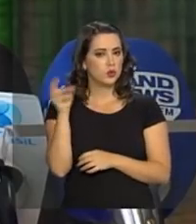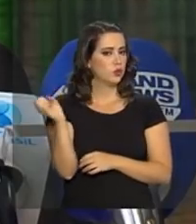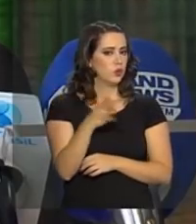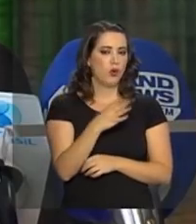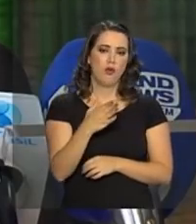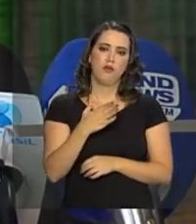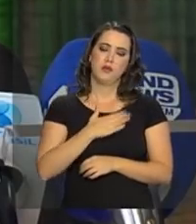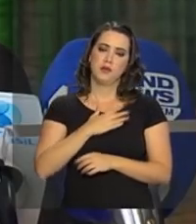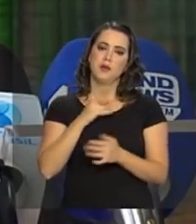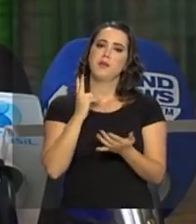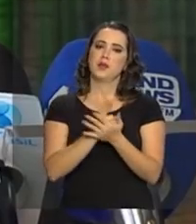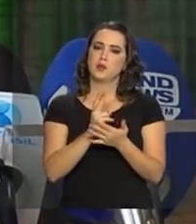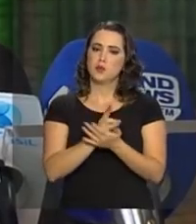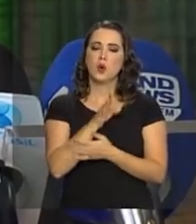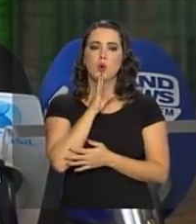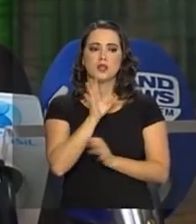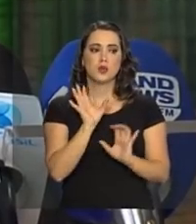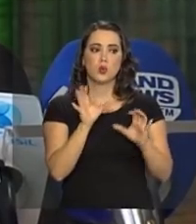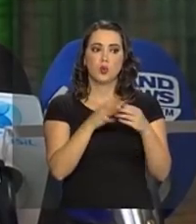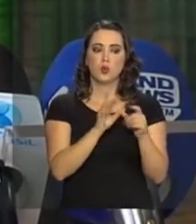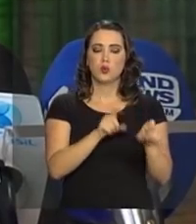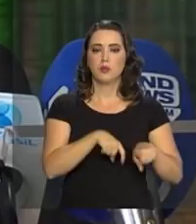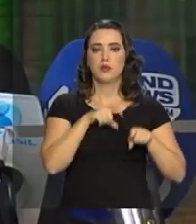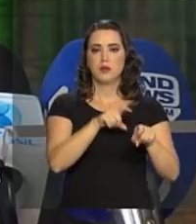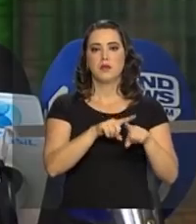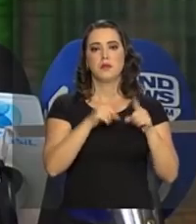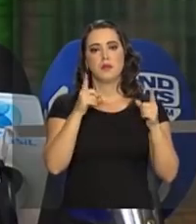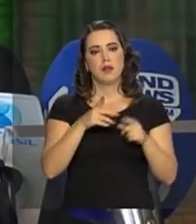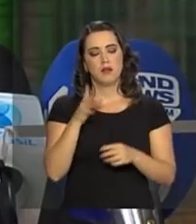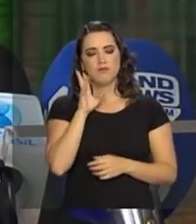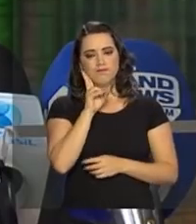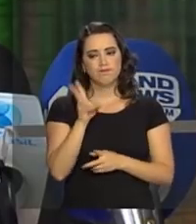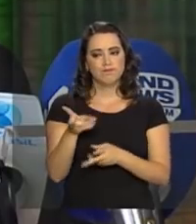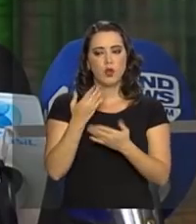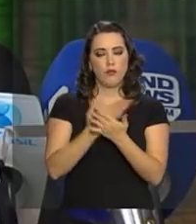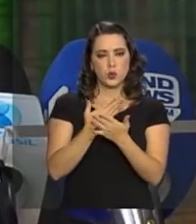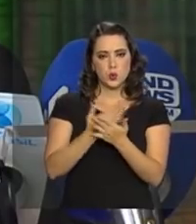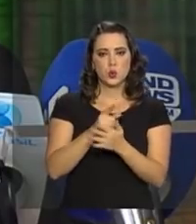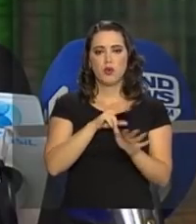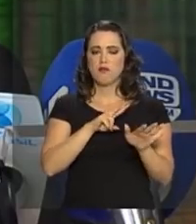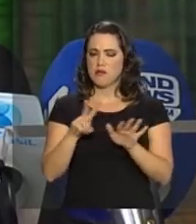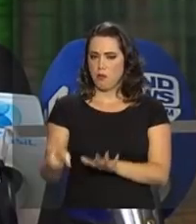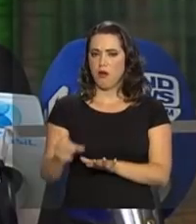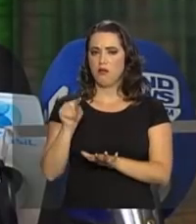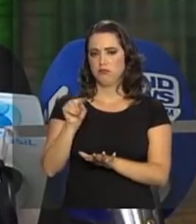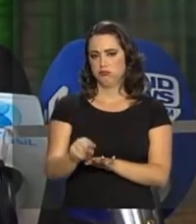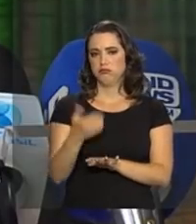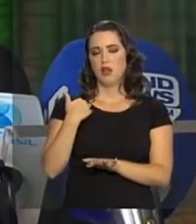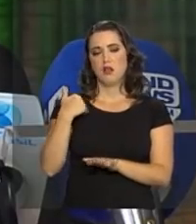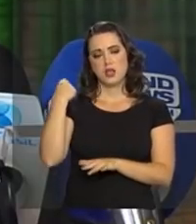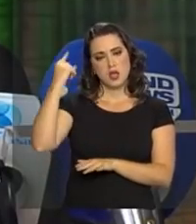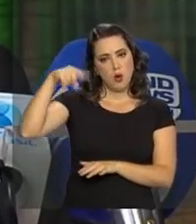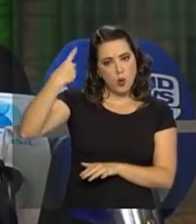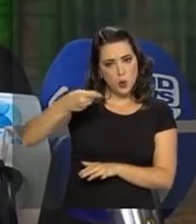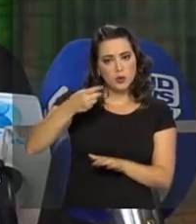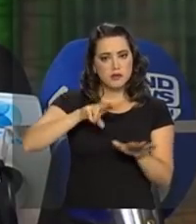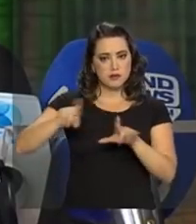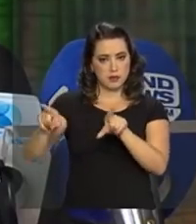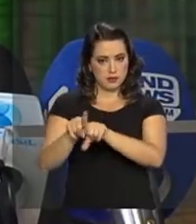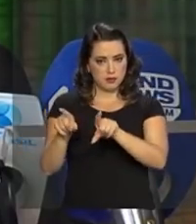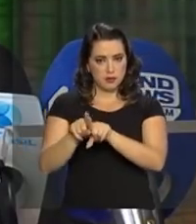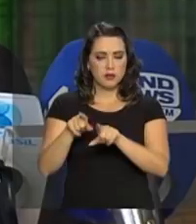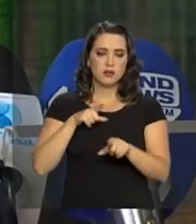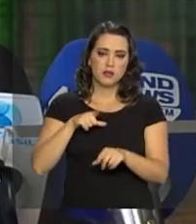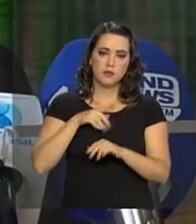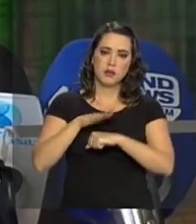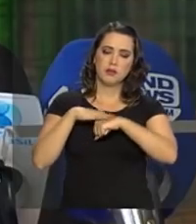mim, apesar de conhecer o setor. Mas eu vou me inteirar durante essa semana, teremos várias reuniões na semana que vem e terei